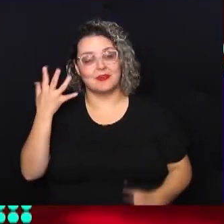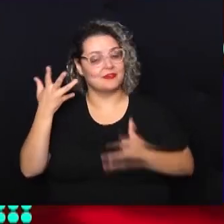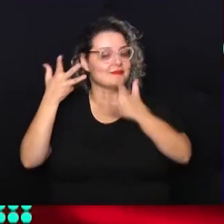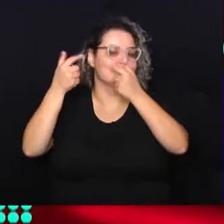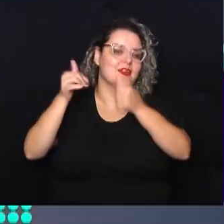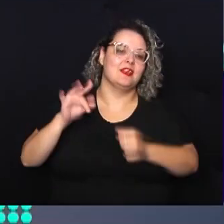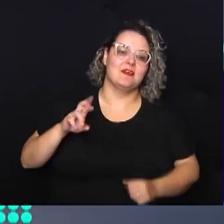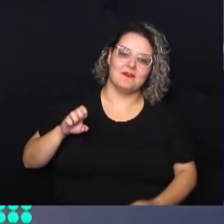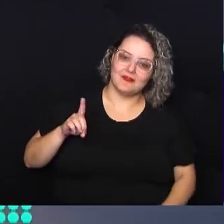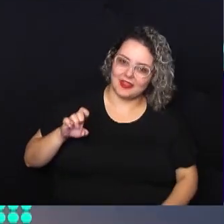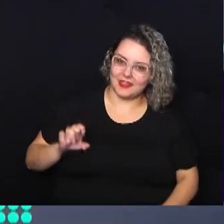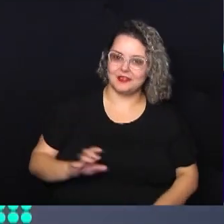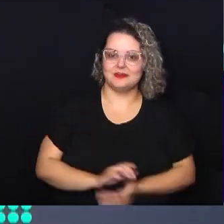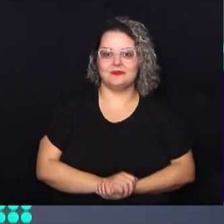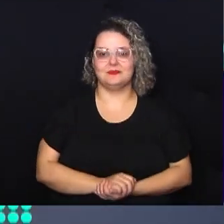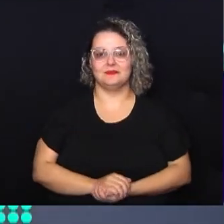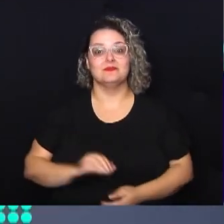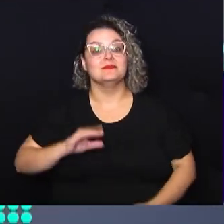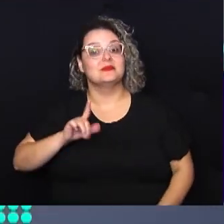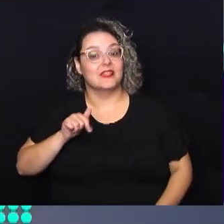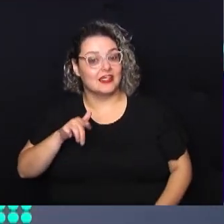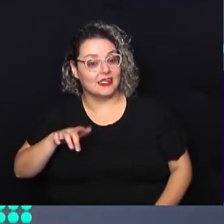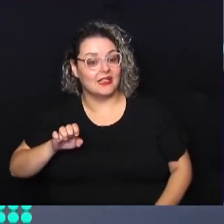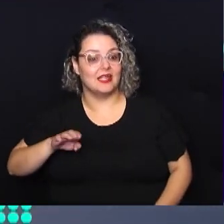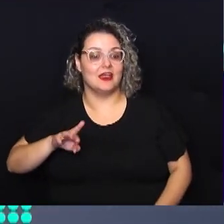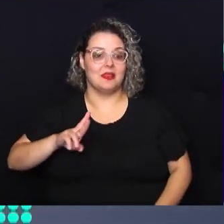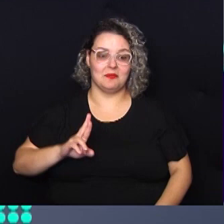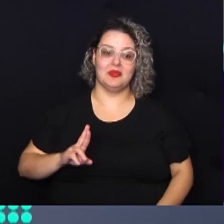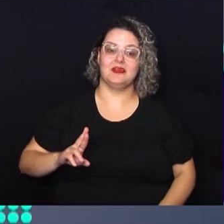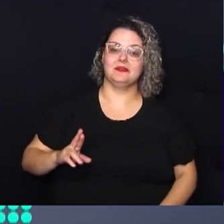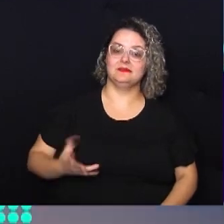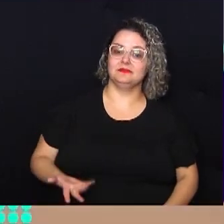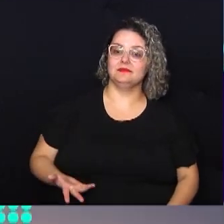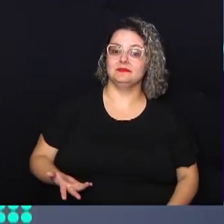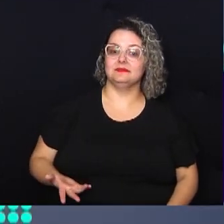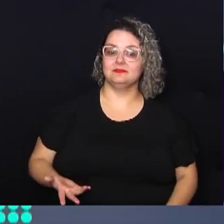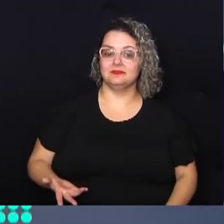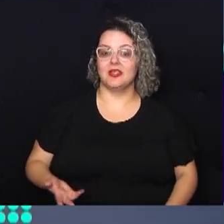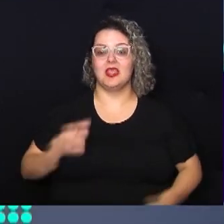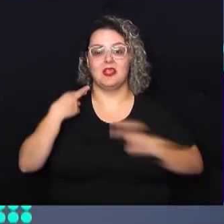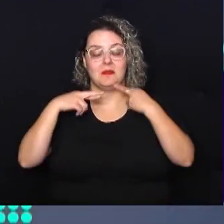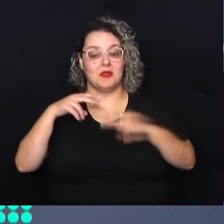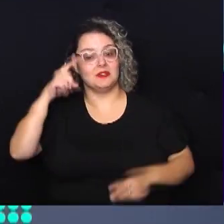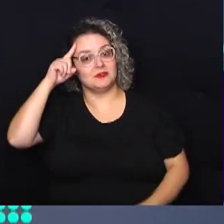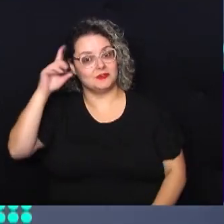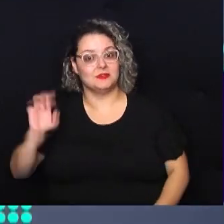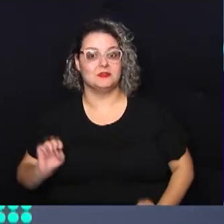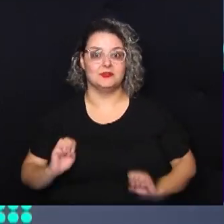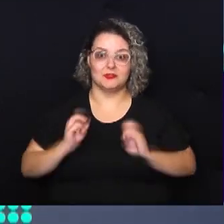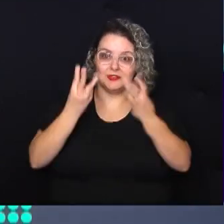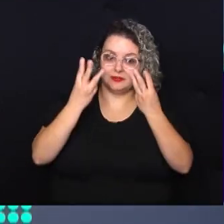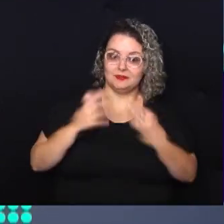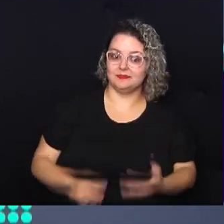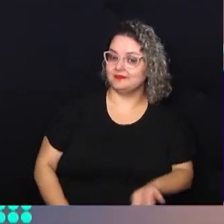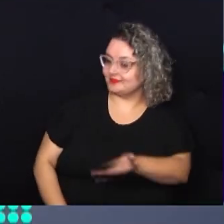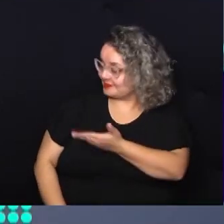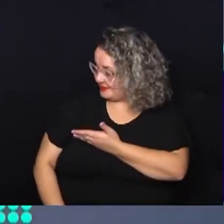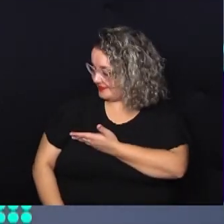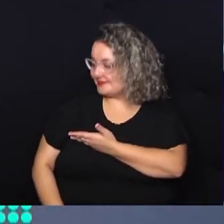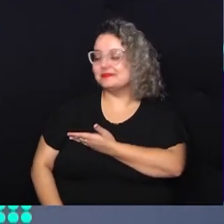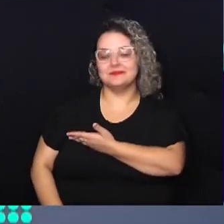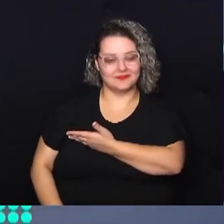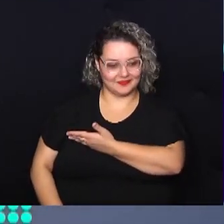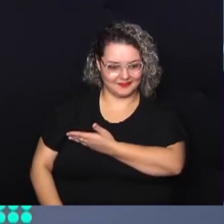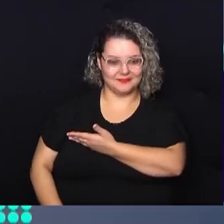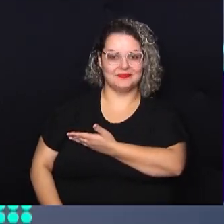Freddie Mercury. Kleber Rosa, reclamação do dia, o show. Um show no Teatro Oficina do Estudante para toda a família.